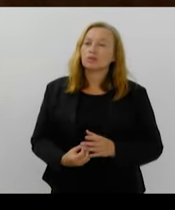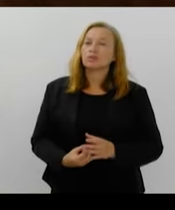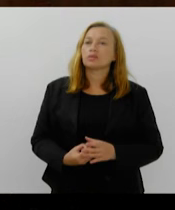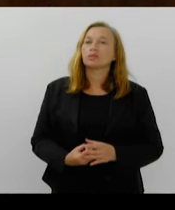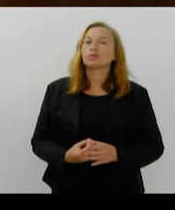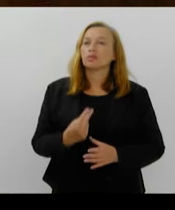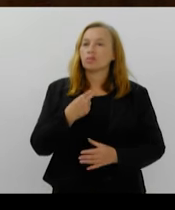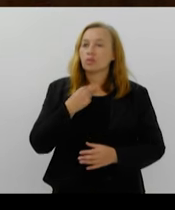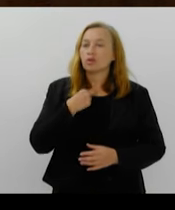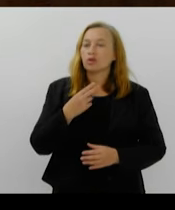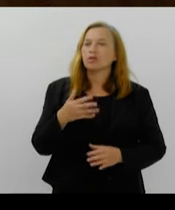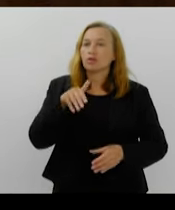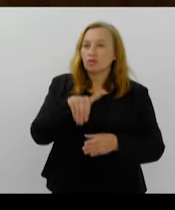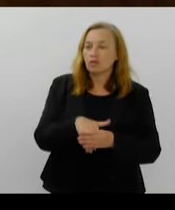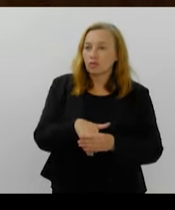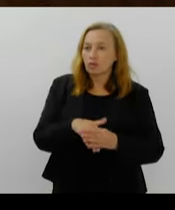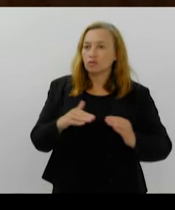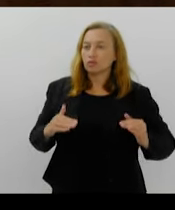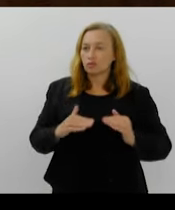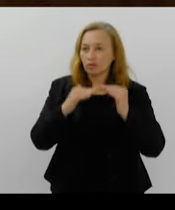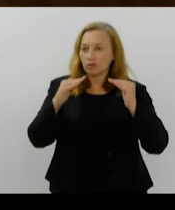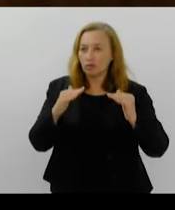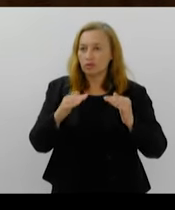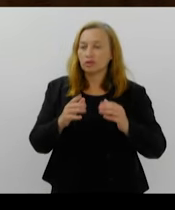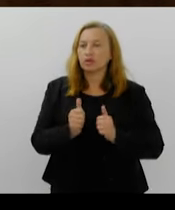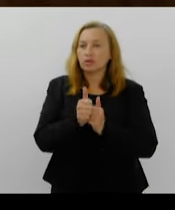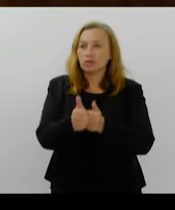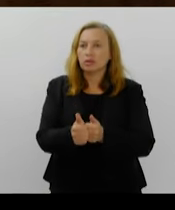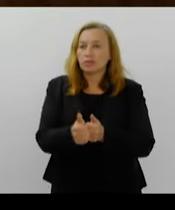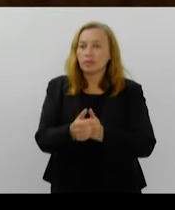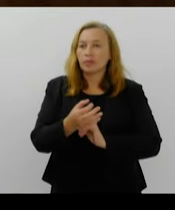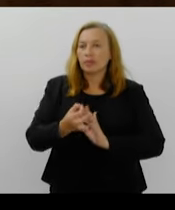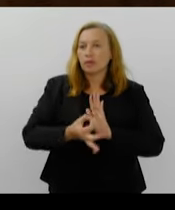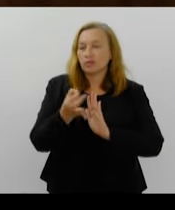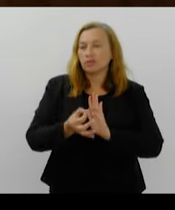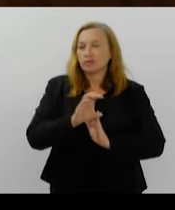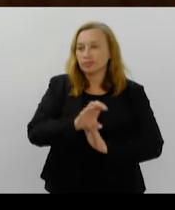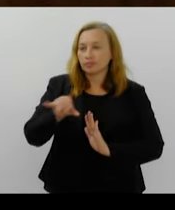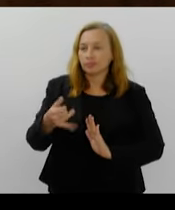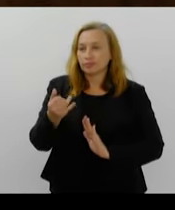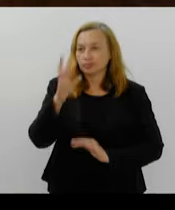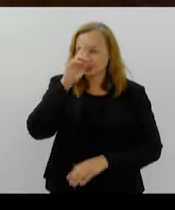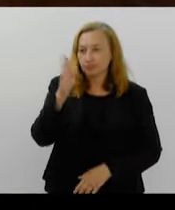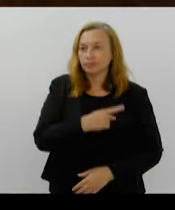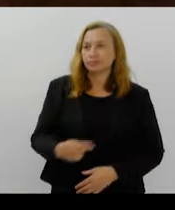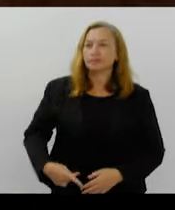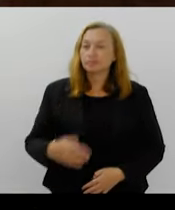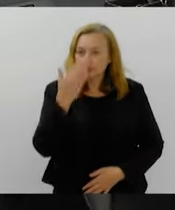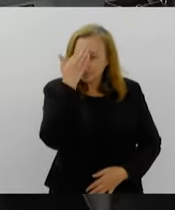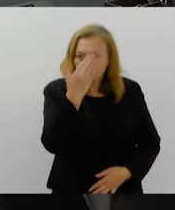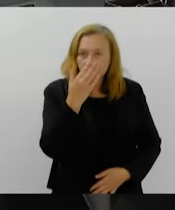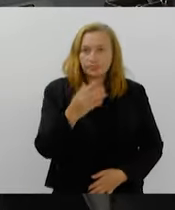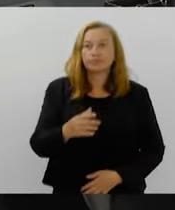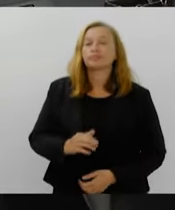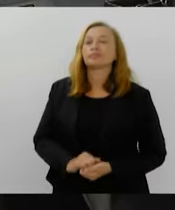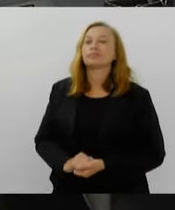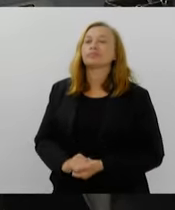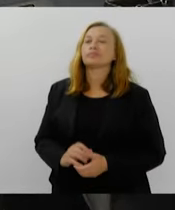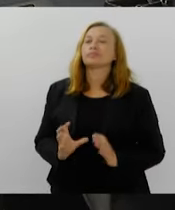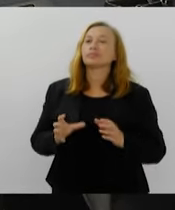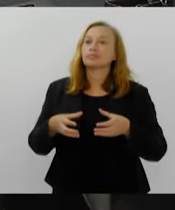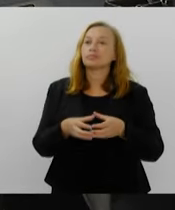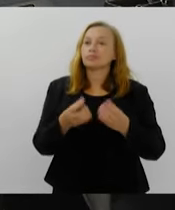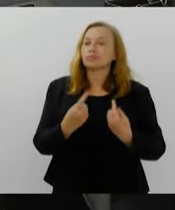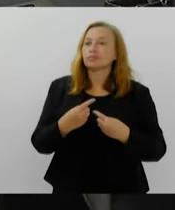mérito voto favorável acompanhando o parecer da ccj Senor Presidente Obrigado Luiz pela comissão de combate